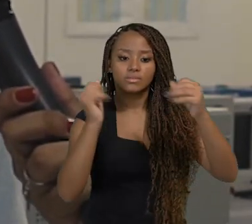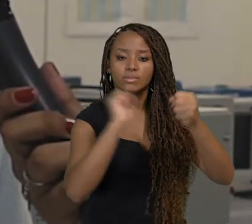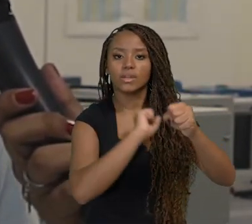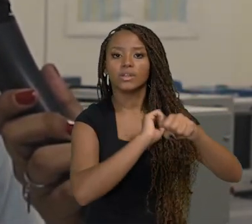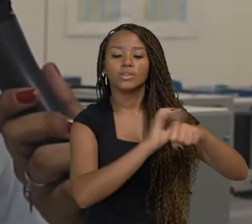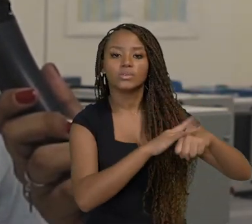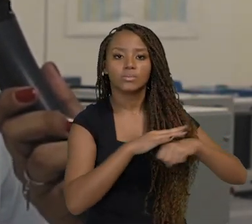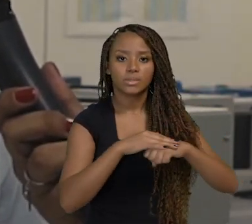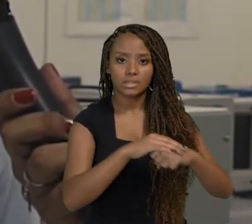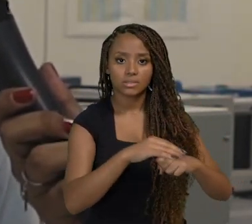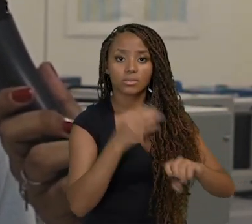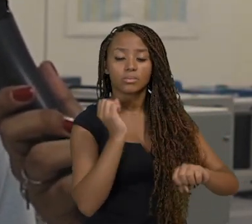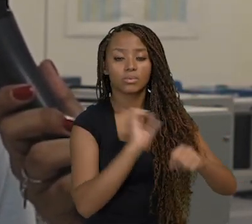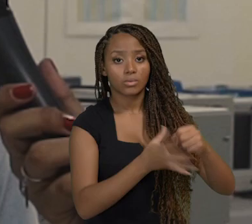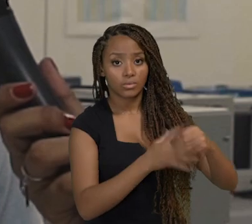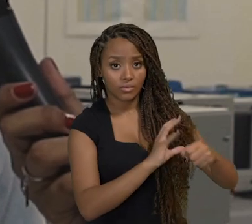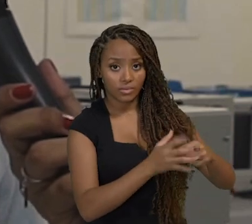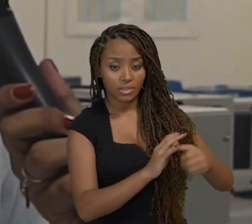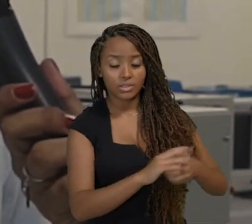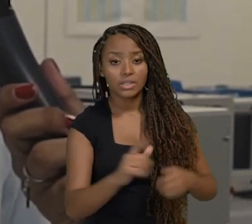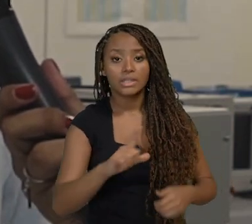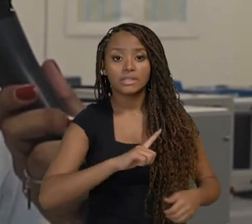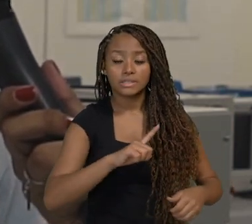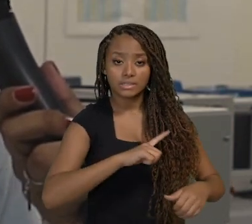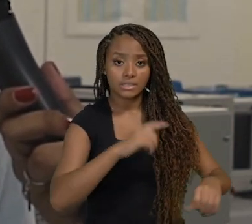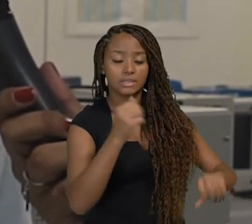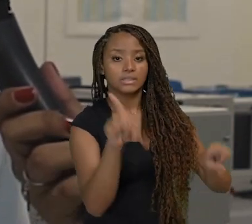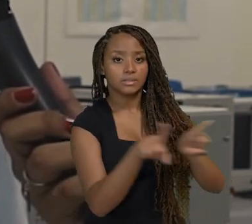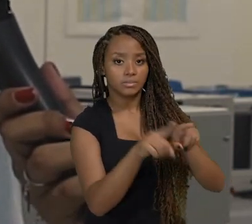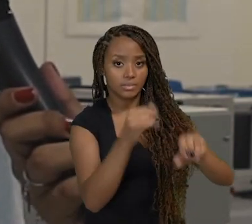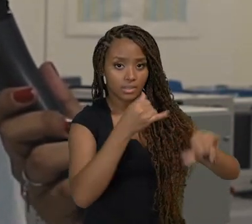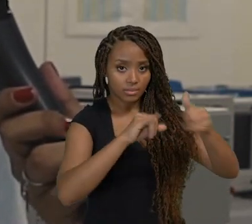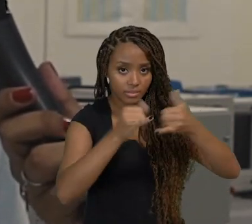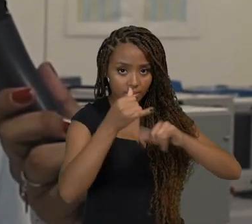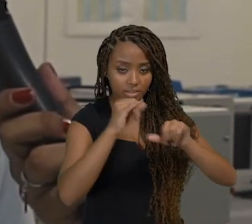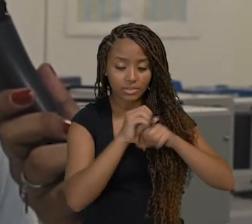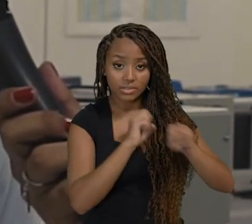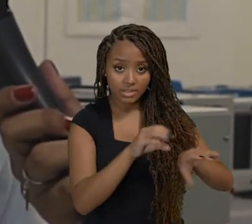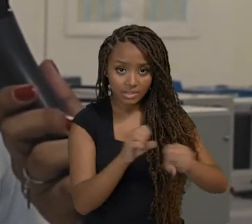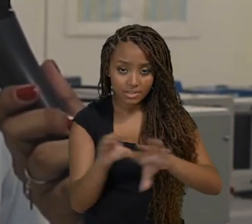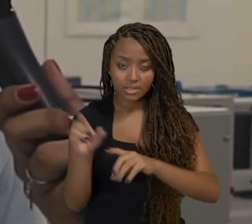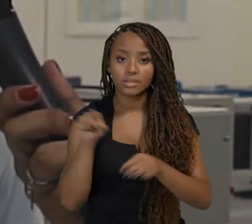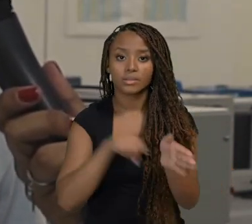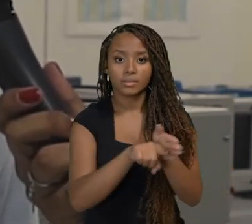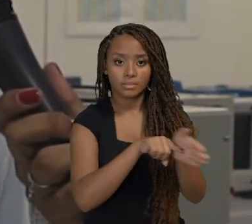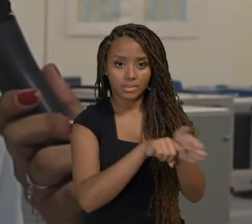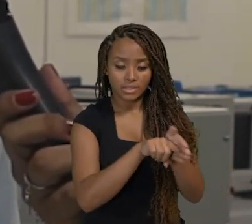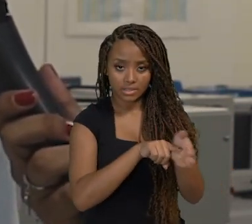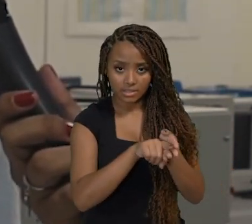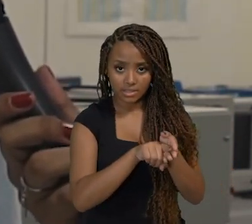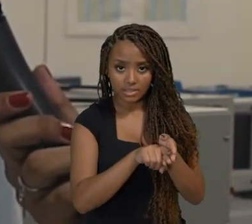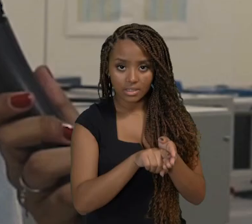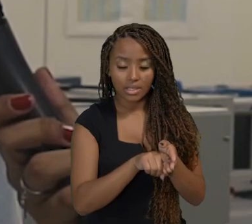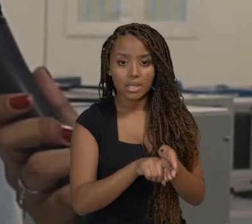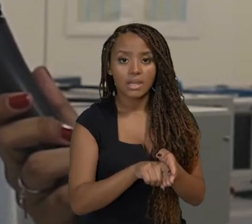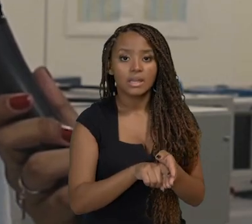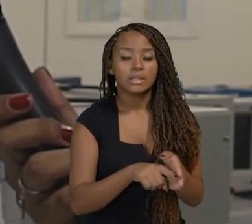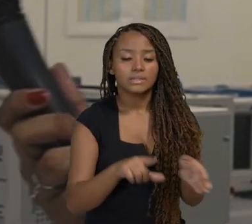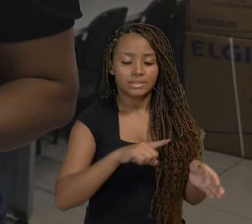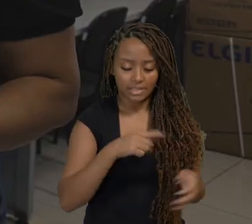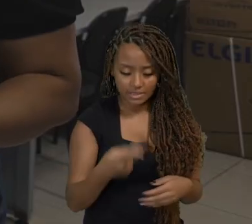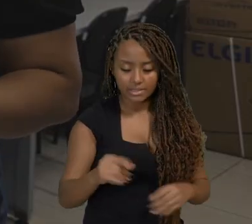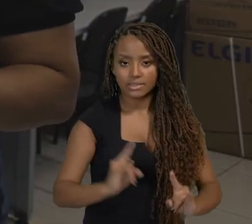de alimentos também. Tanto laboratórios de ensino quanto pesquisa ficam nesse laboratório, nesse